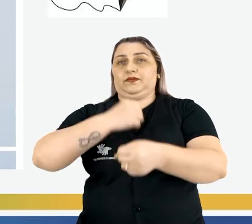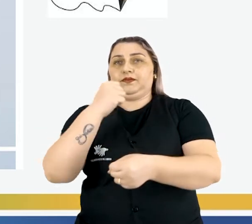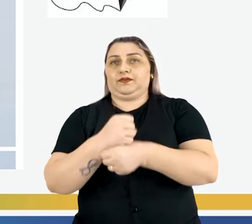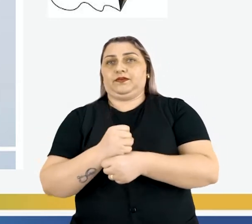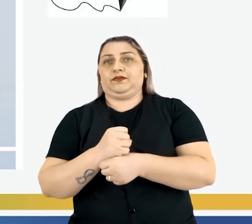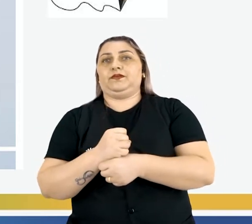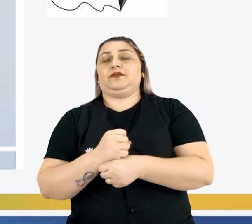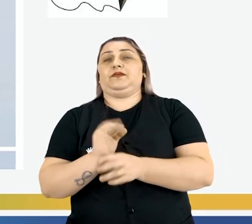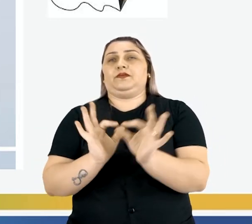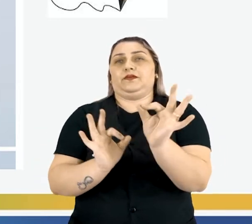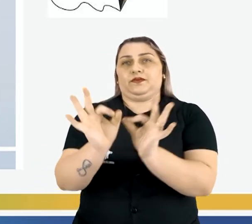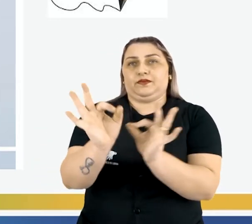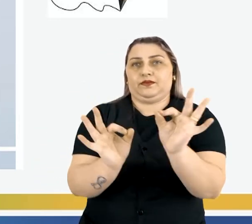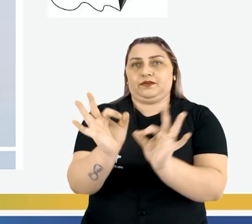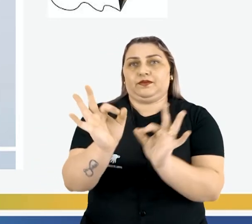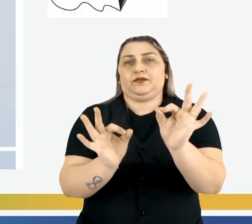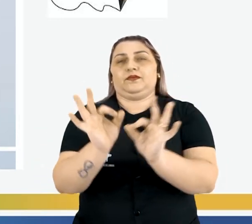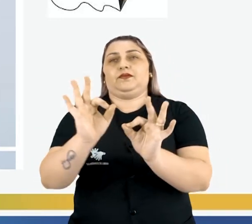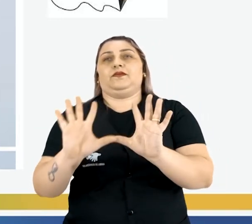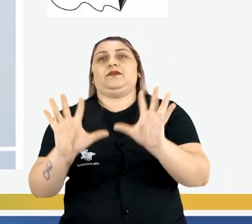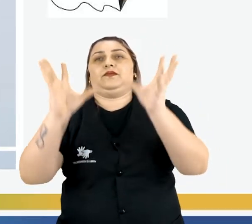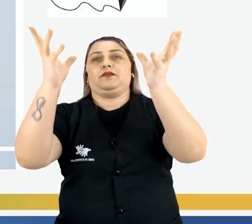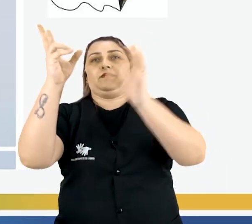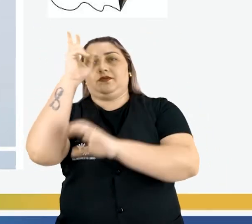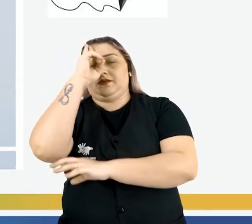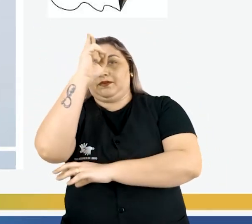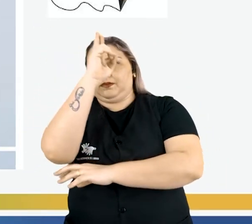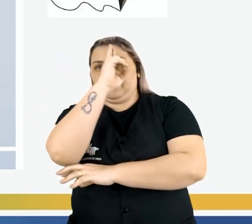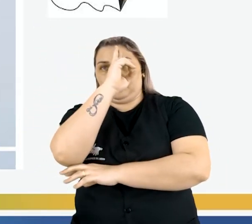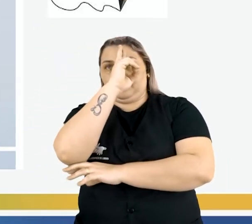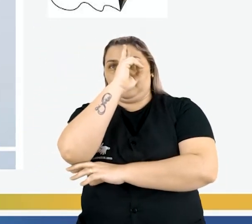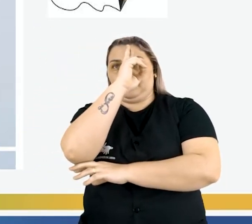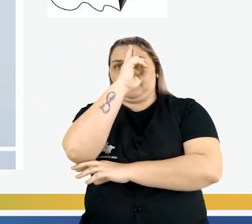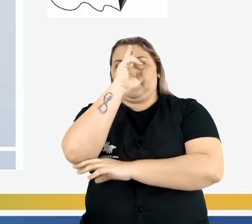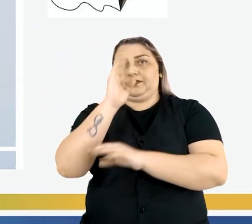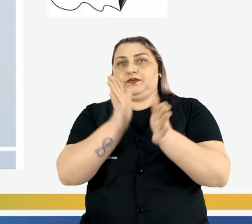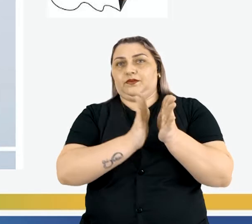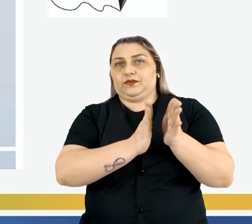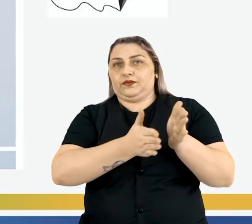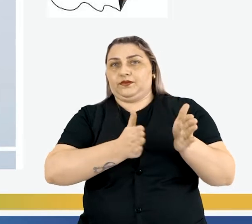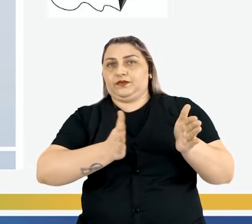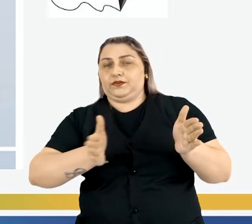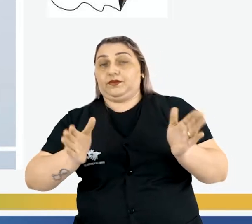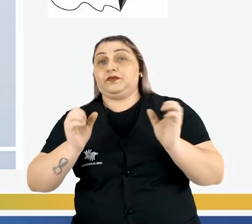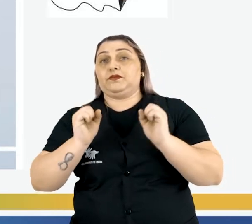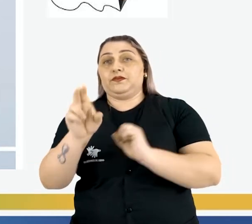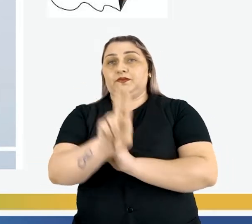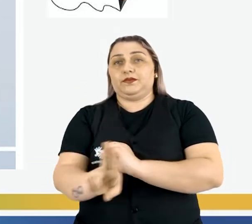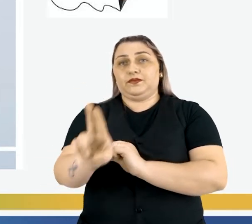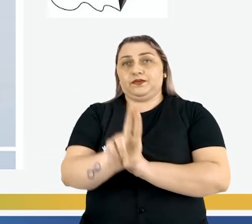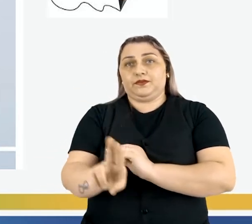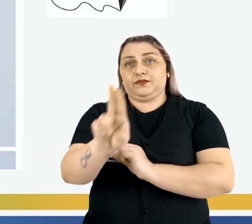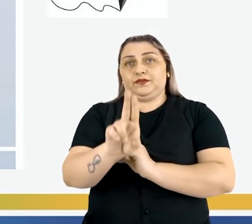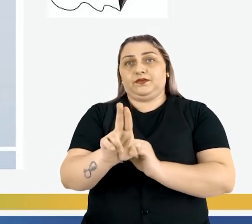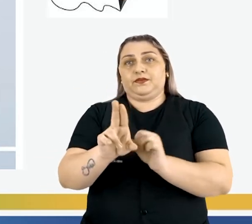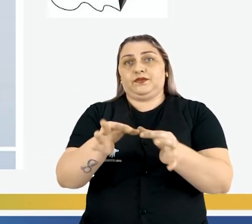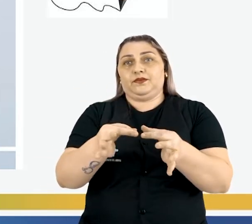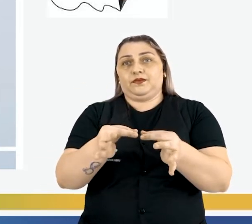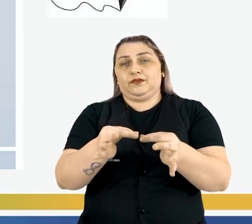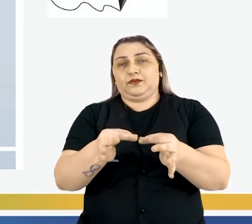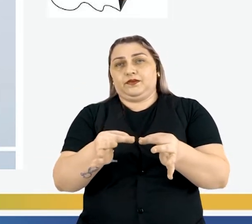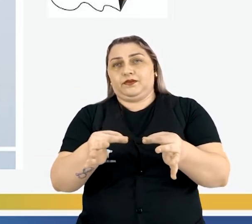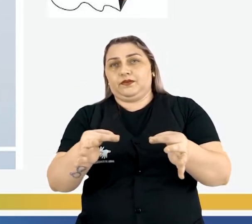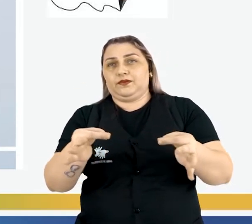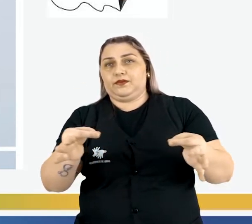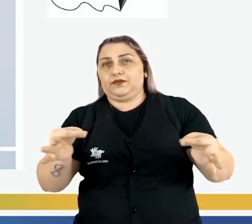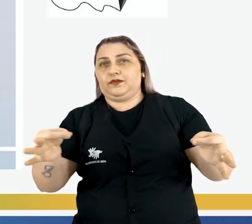para organizarmos os eventos históricos de forma cronológica. Podemos usar uma linha do tempo.